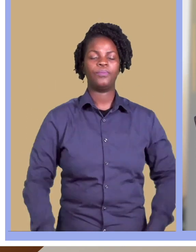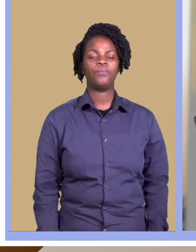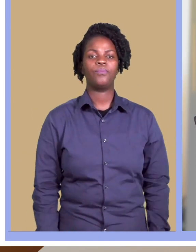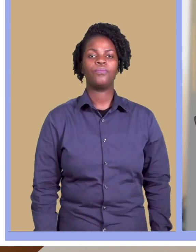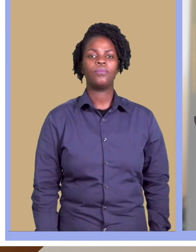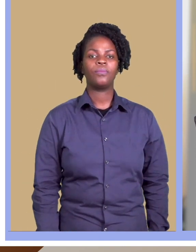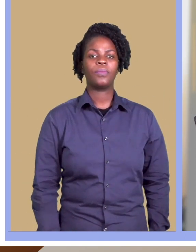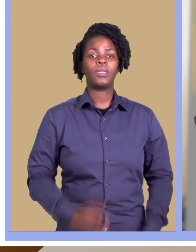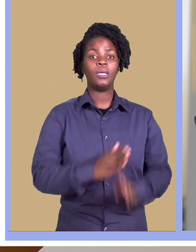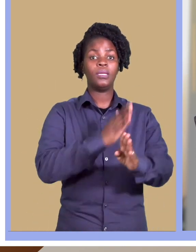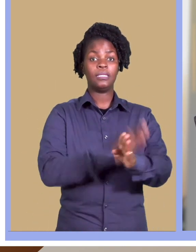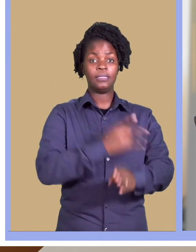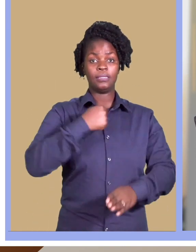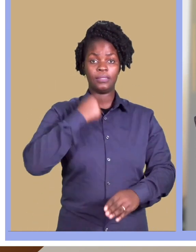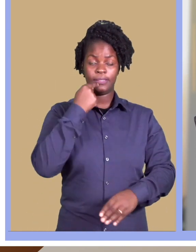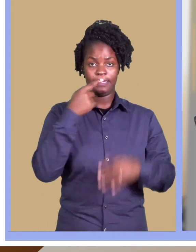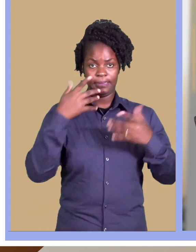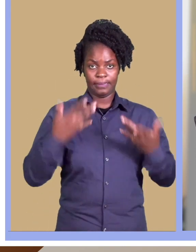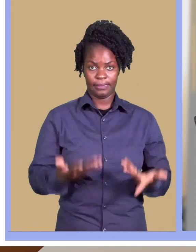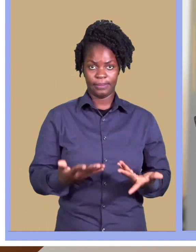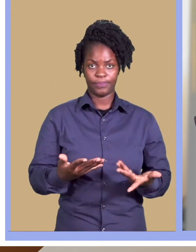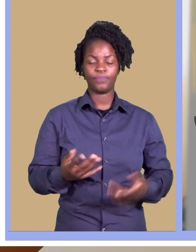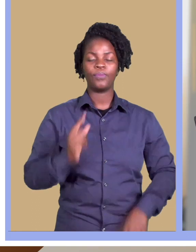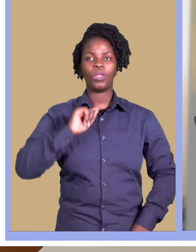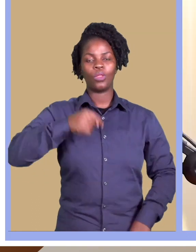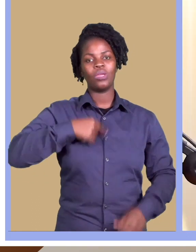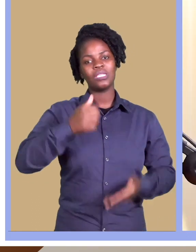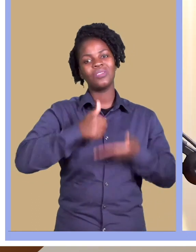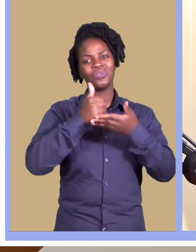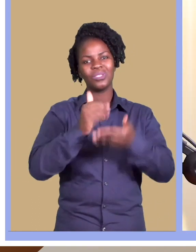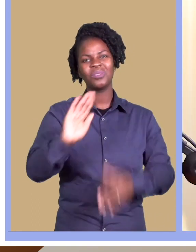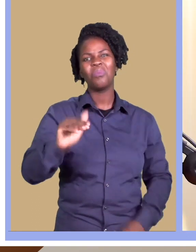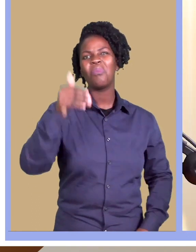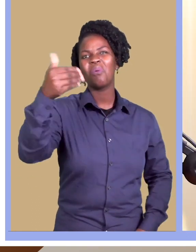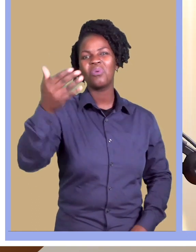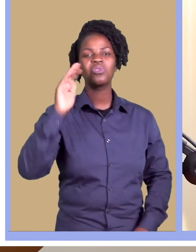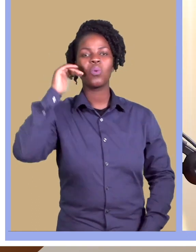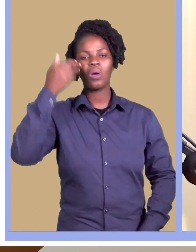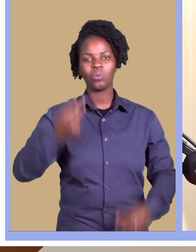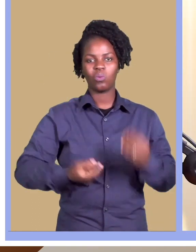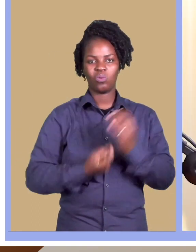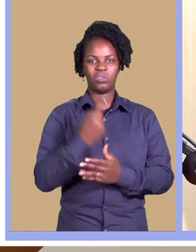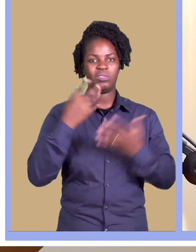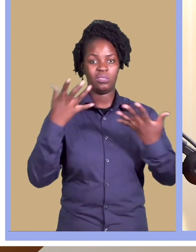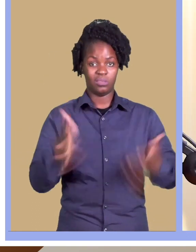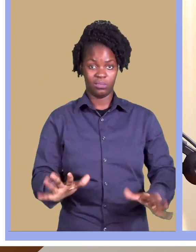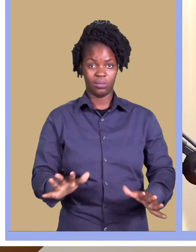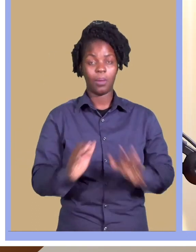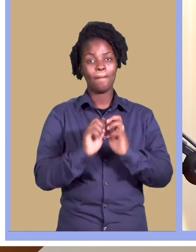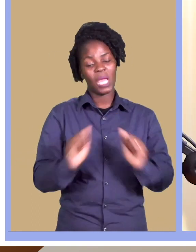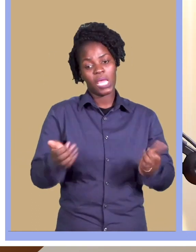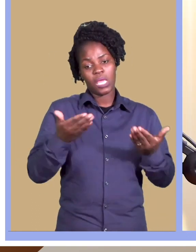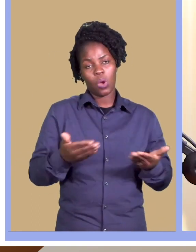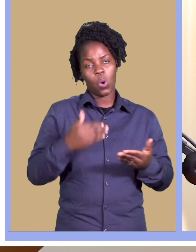anteriormente, essas muitas vezes têm situações reativas. Então, nós esperamos agora, com esta parceria que